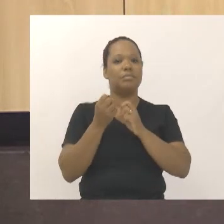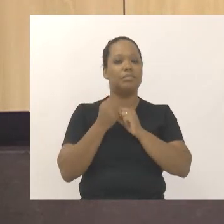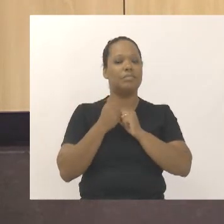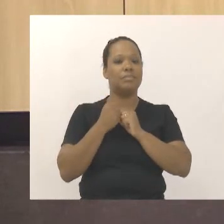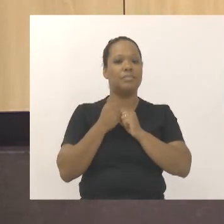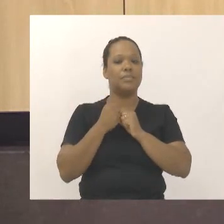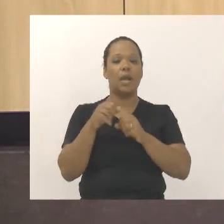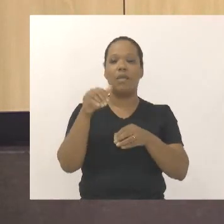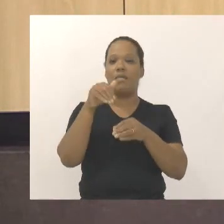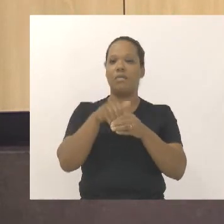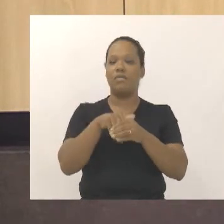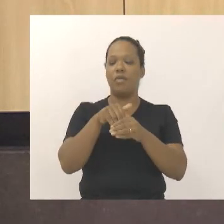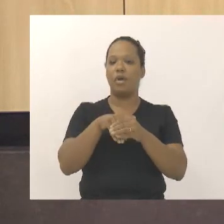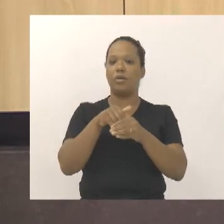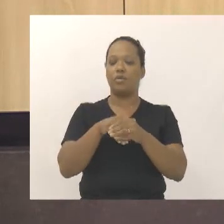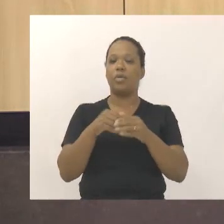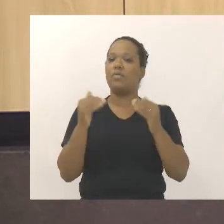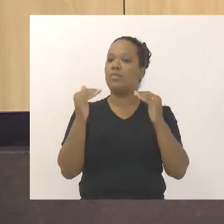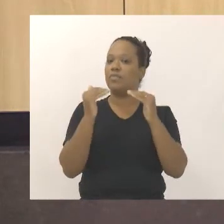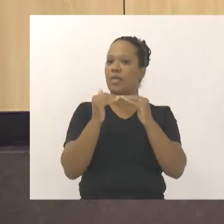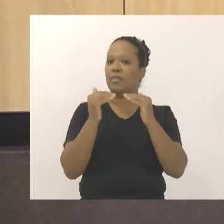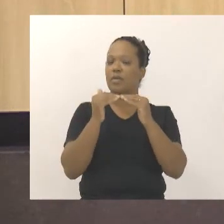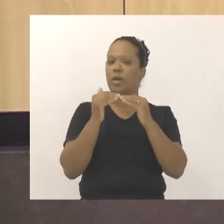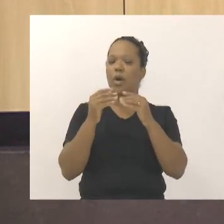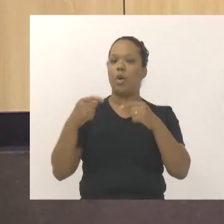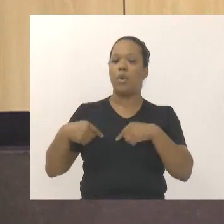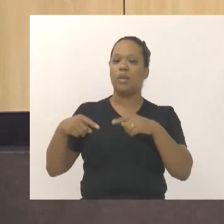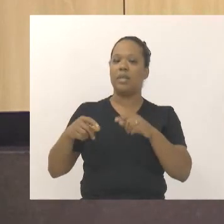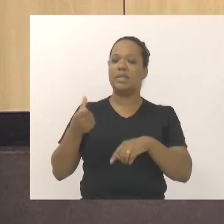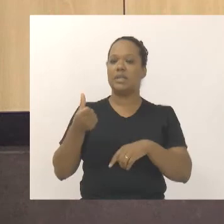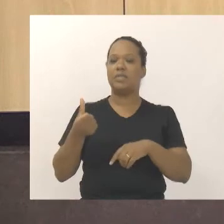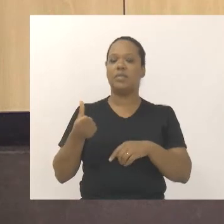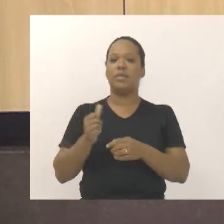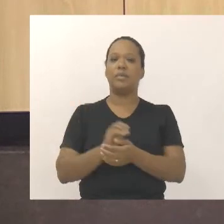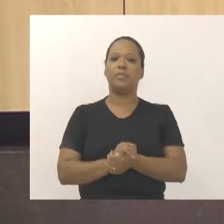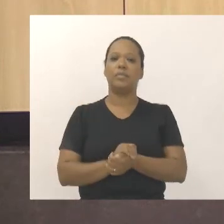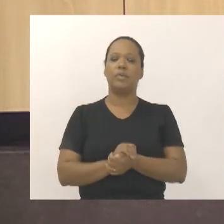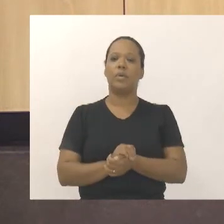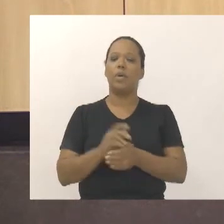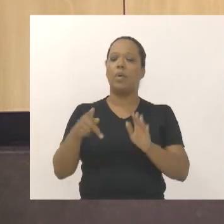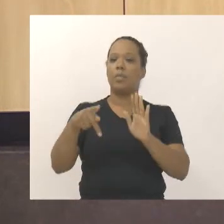os votos favoráveis foram 7 votos contra 6 votos contrários.